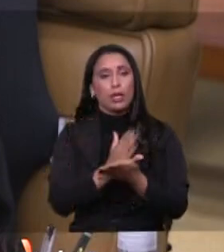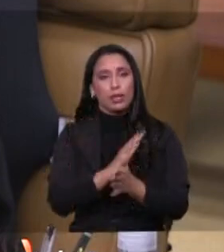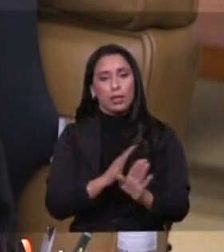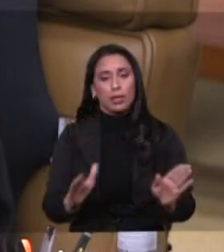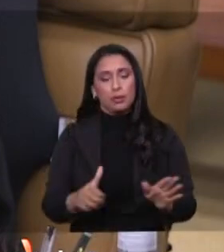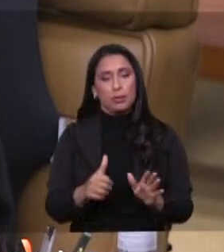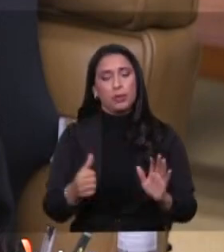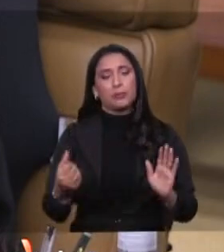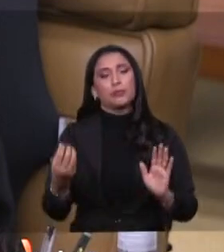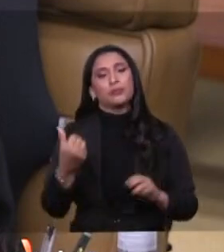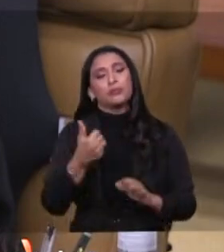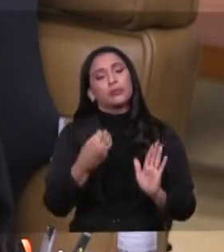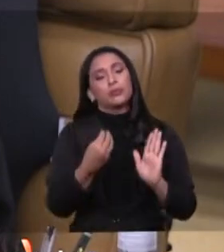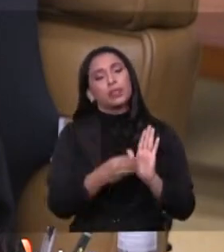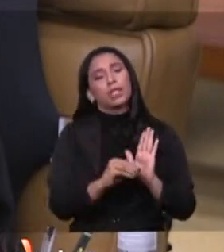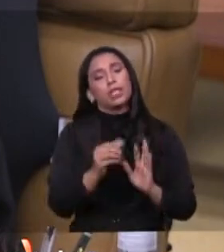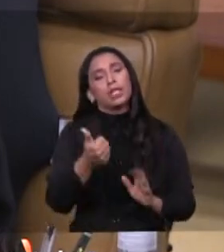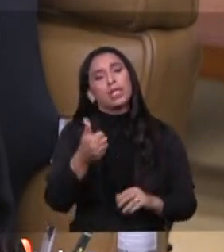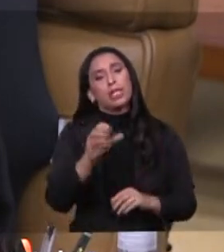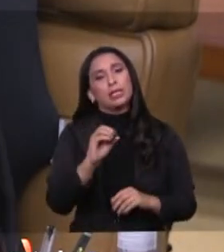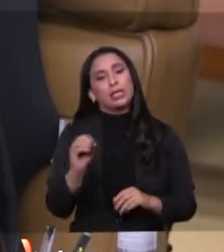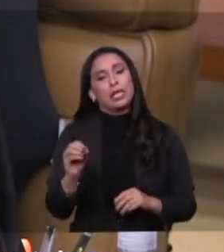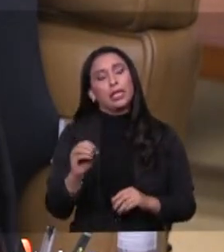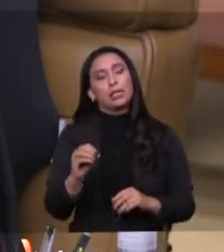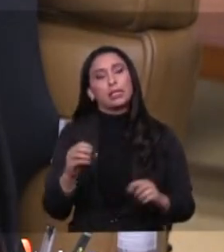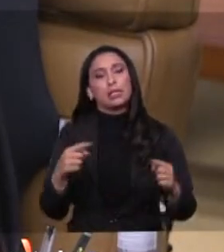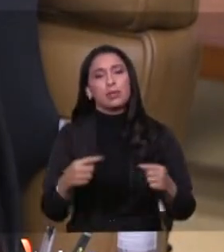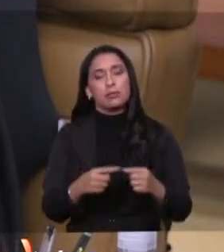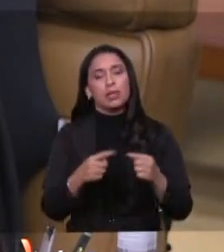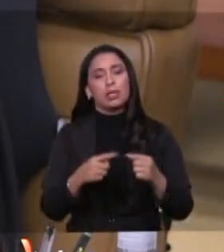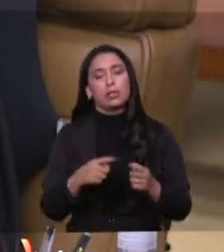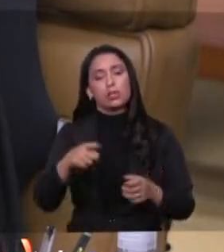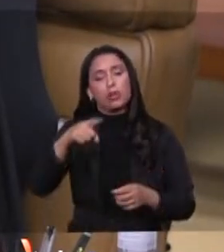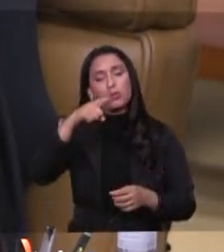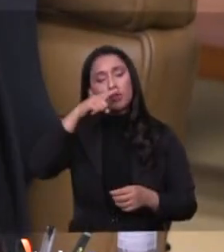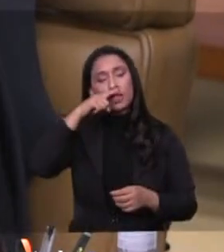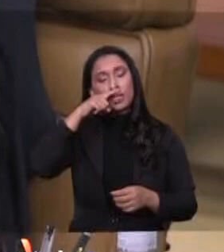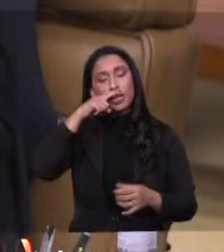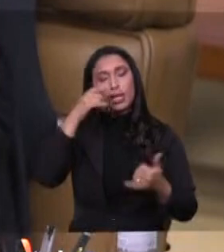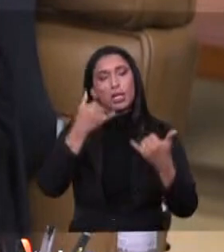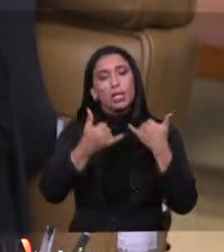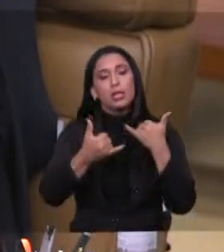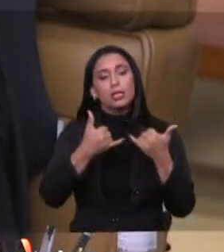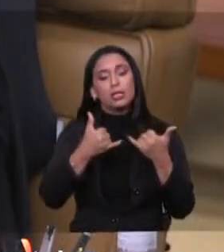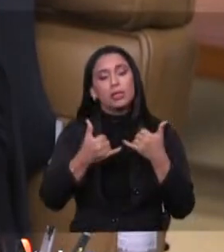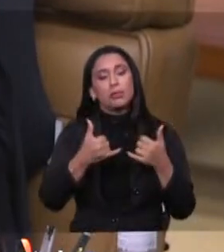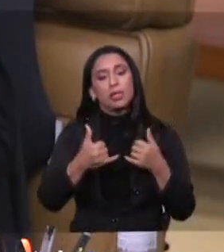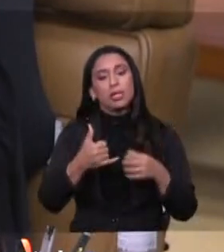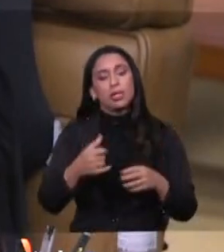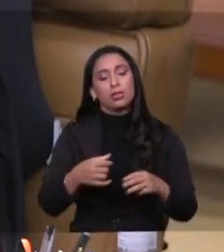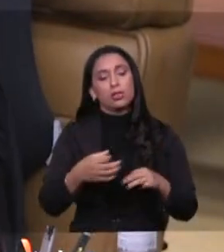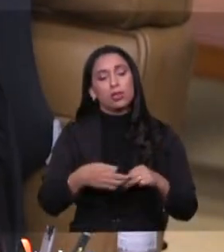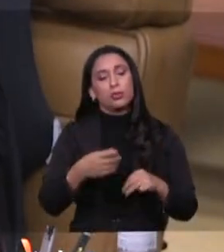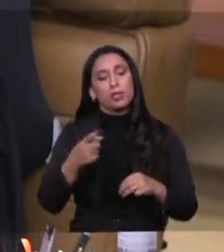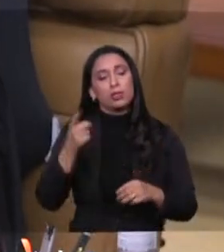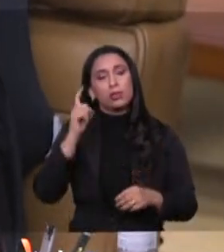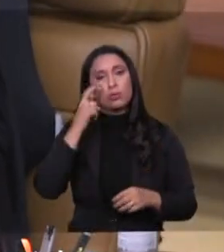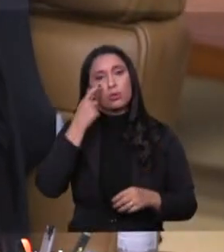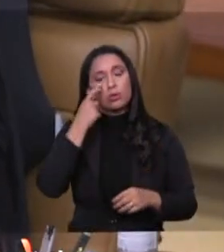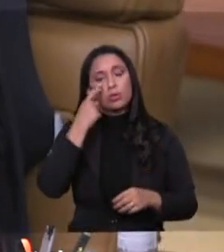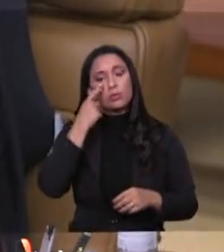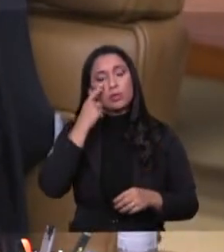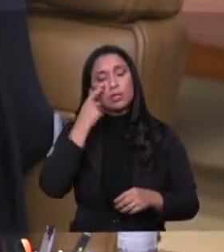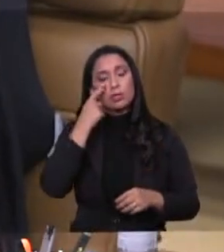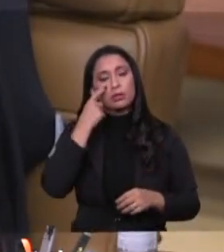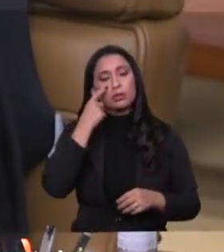item 10 é idêntico ao do ministro Fachin e semelhante ao do ministro Nunes Marques.